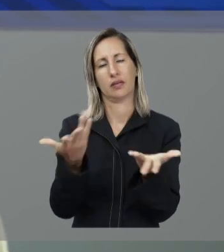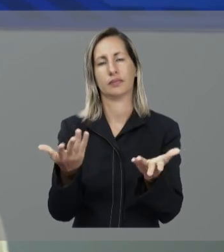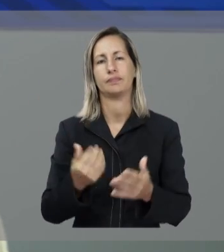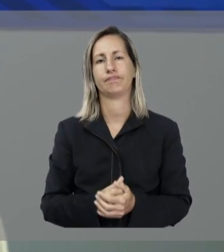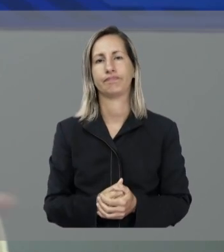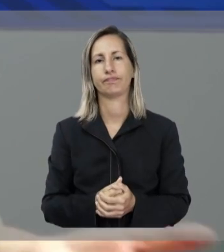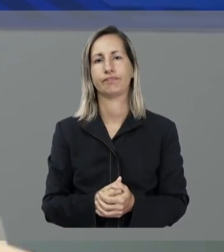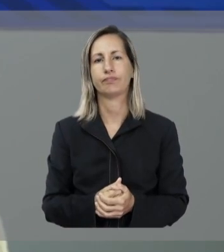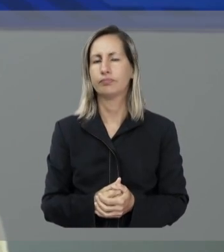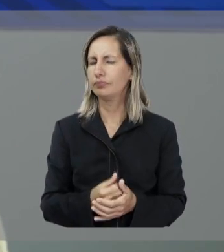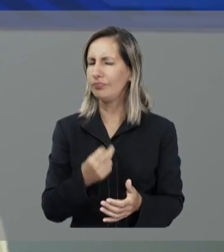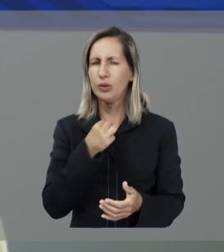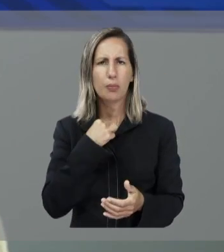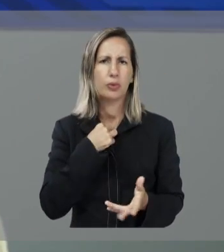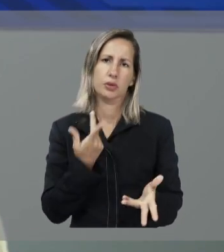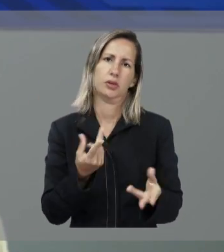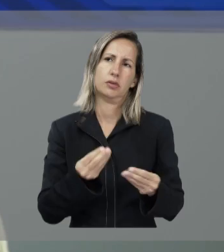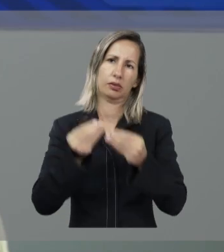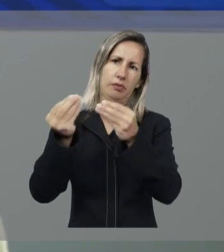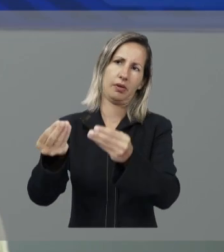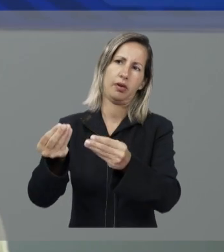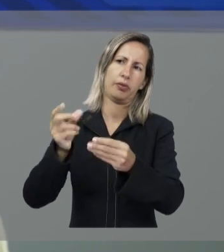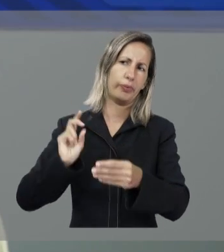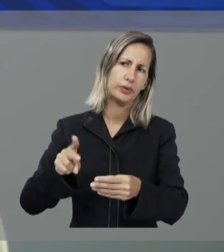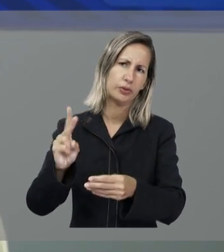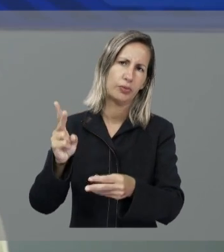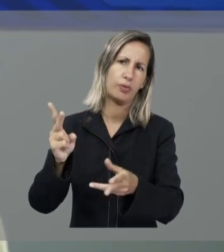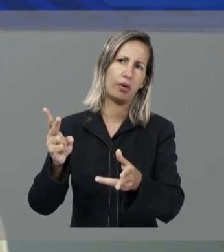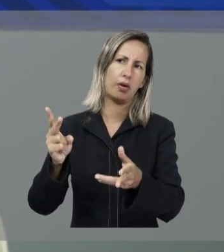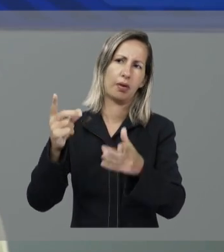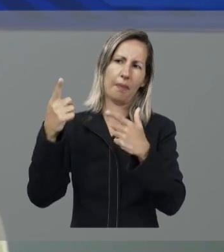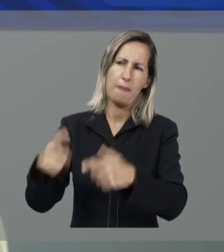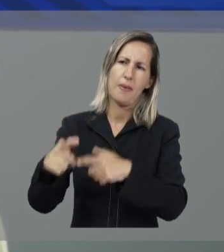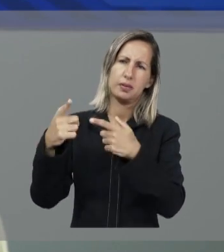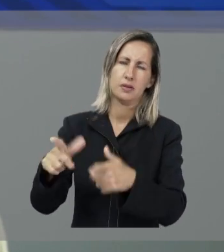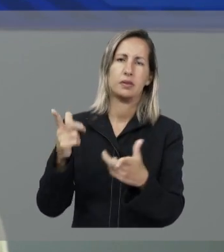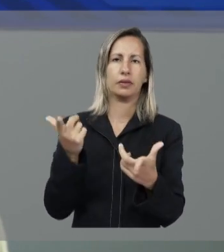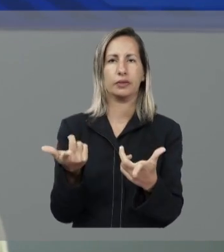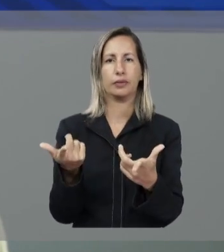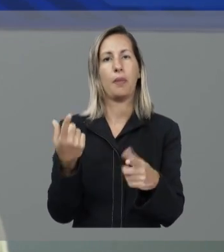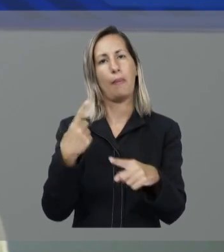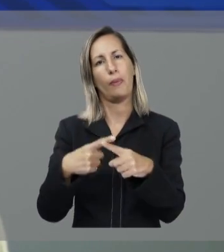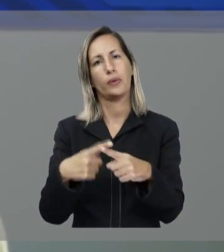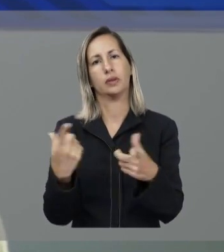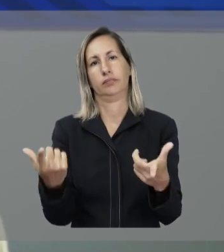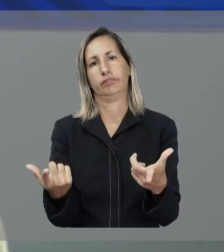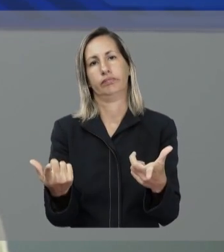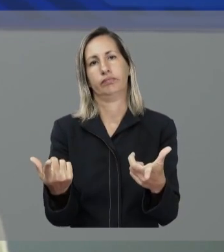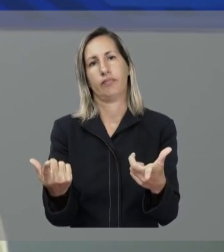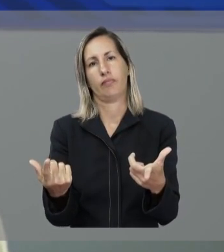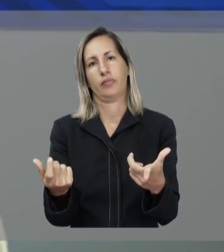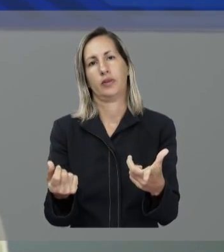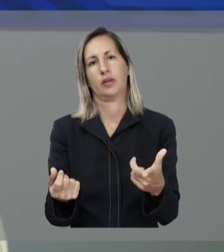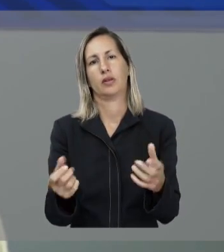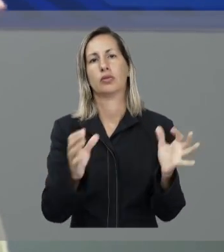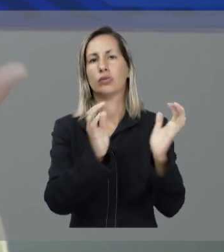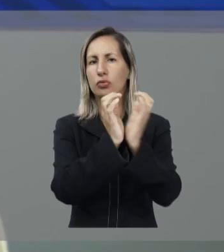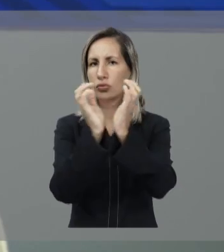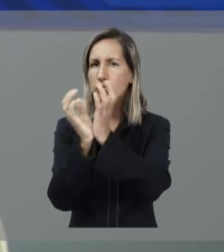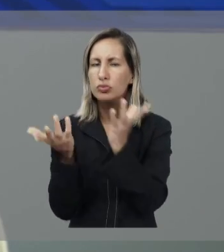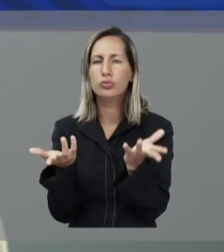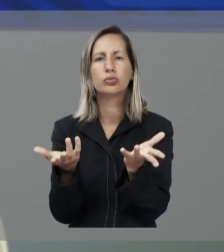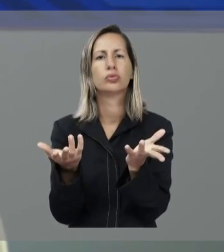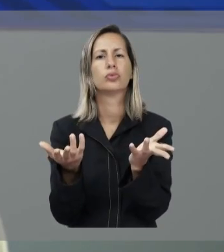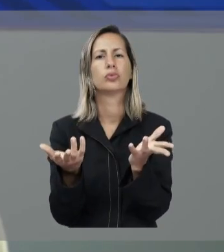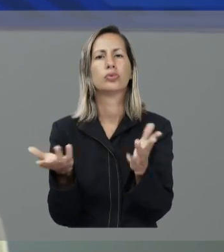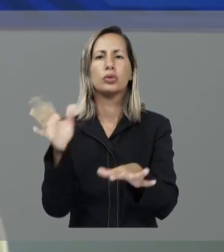suas famílias. Então a gente não poderia conceber que eles continuassem sendo perseguidos, né? Porque eles fazem parte desse grande